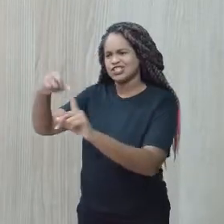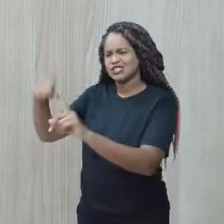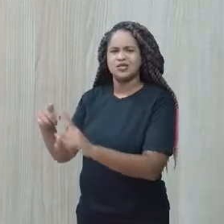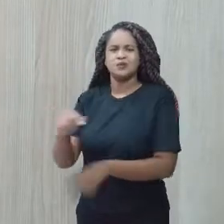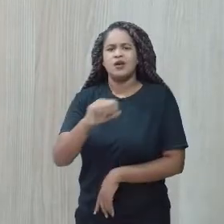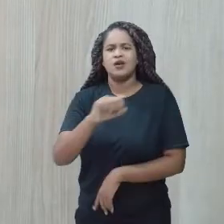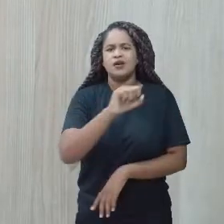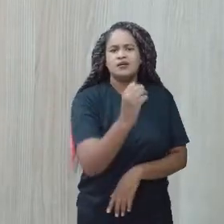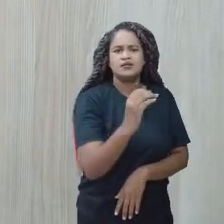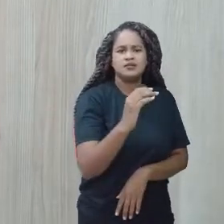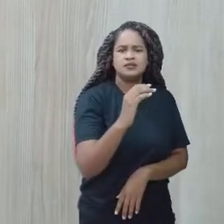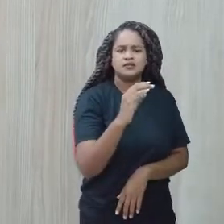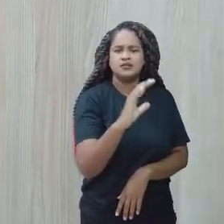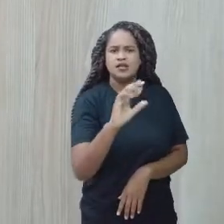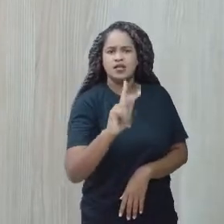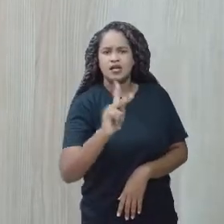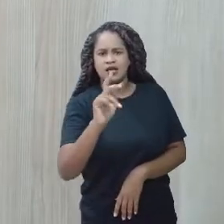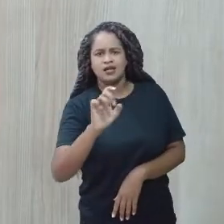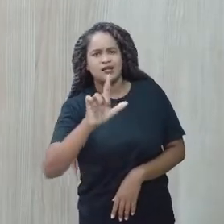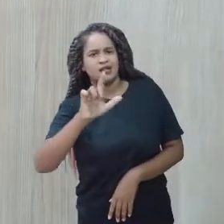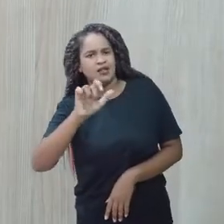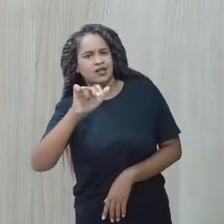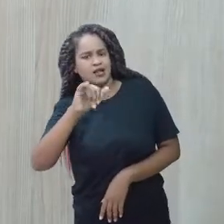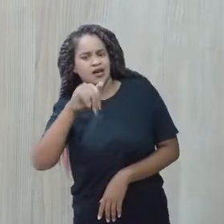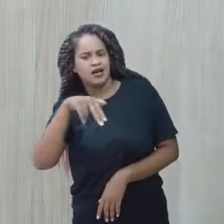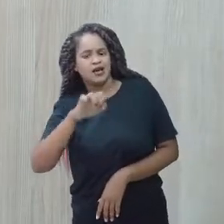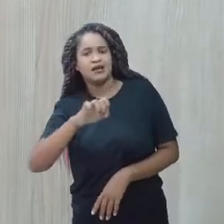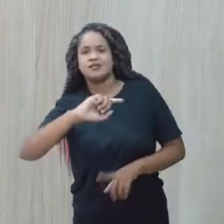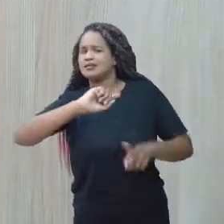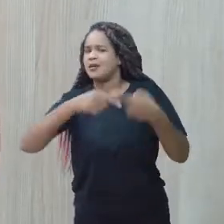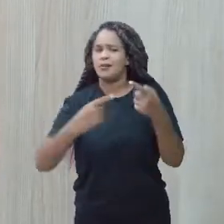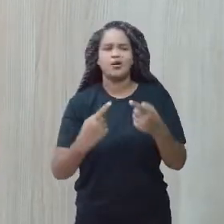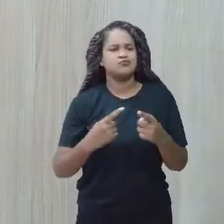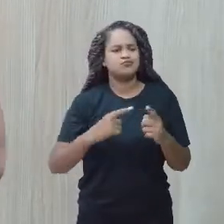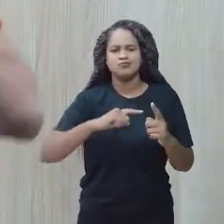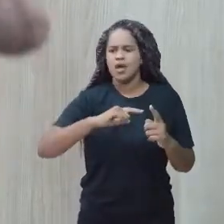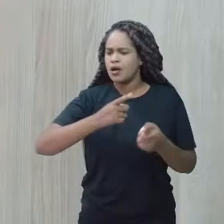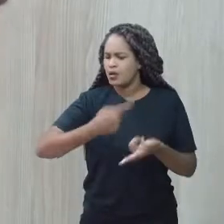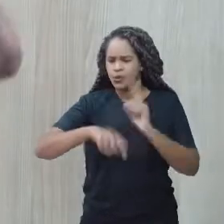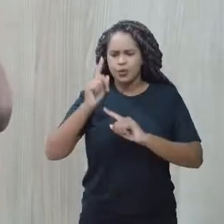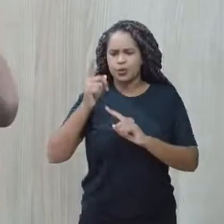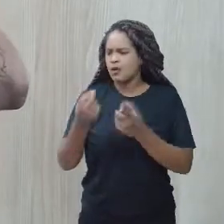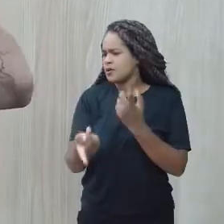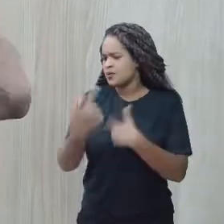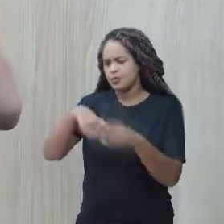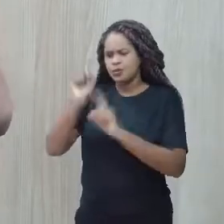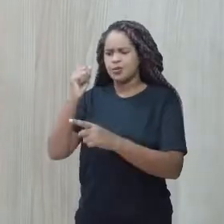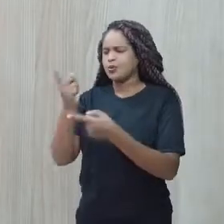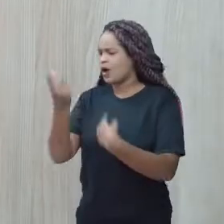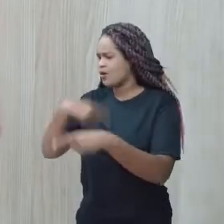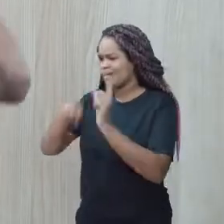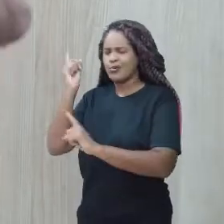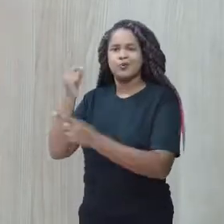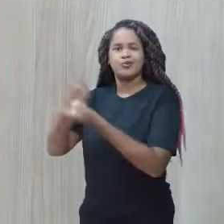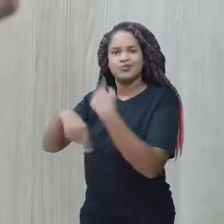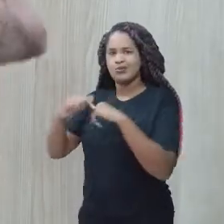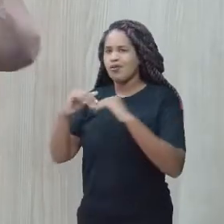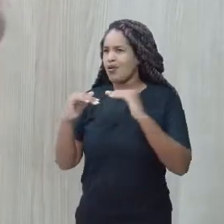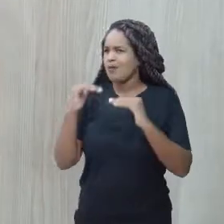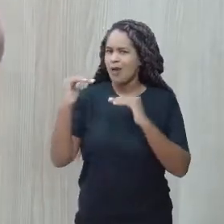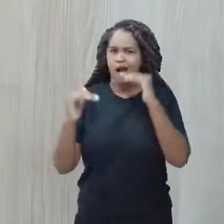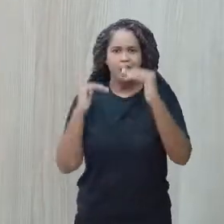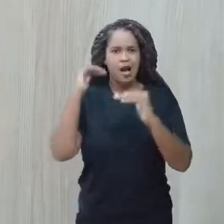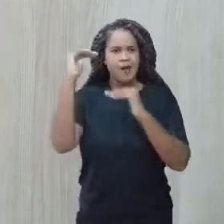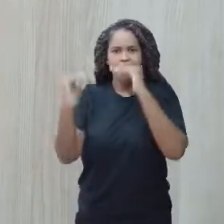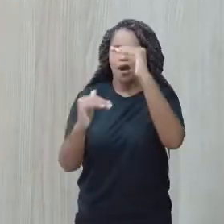slackline, aí o cara já pegou a confiança no slackline, já foi pro trackline, já foi pro... E aí eles